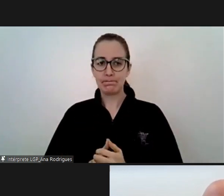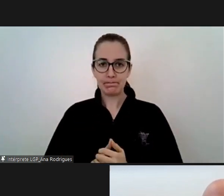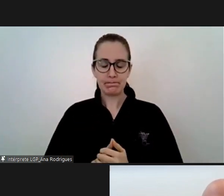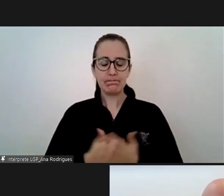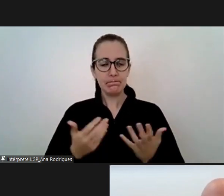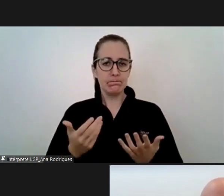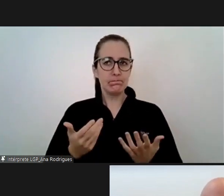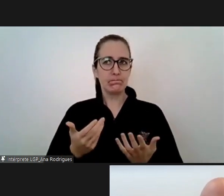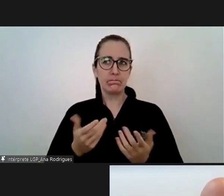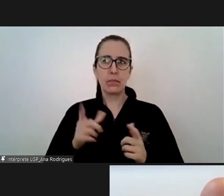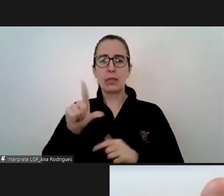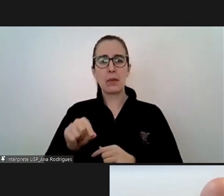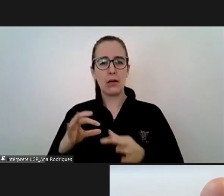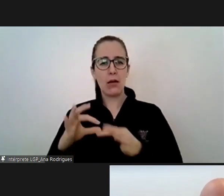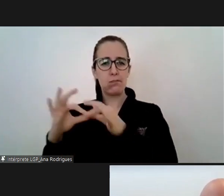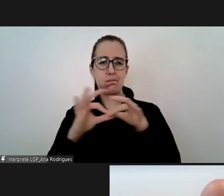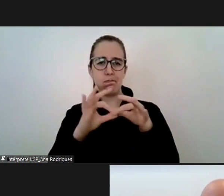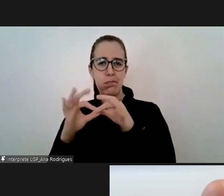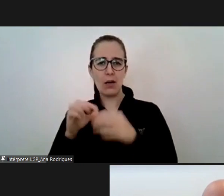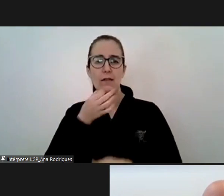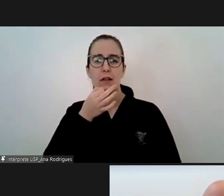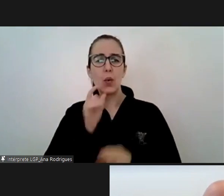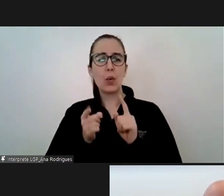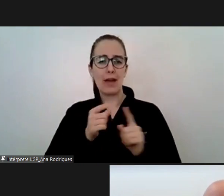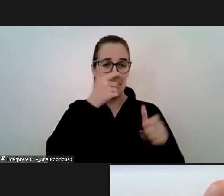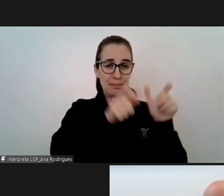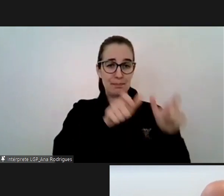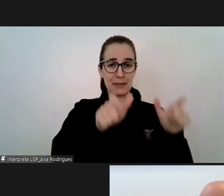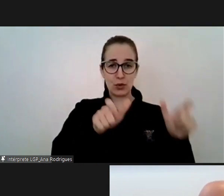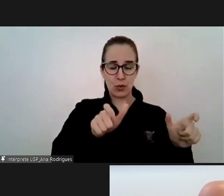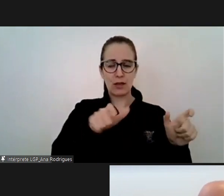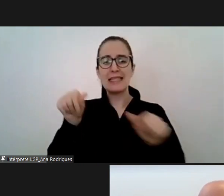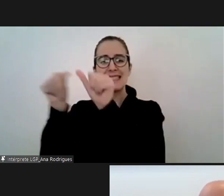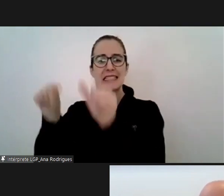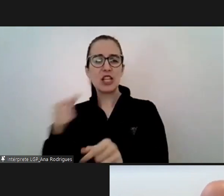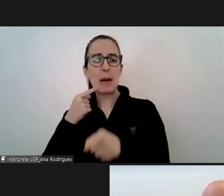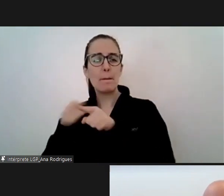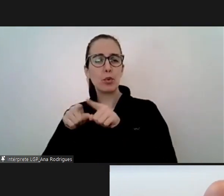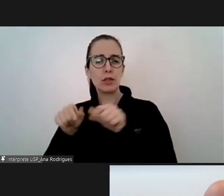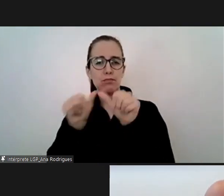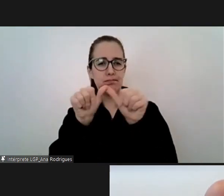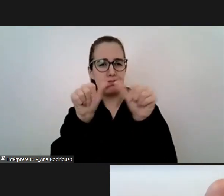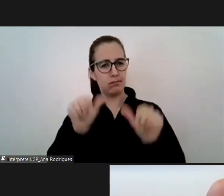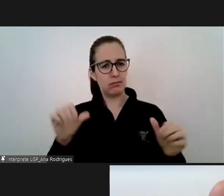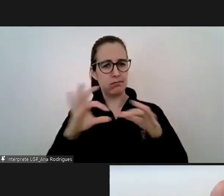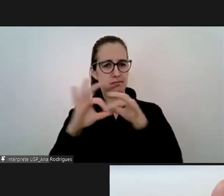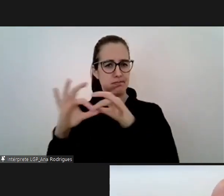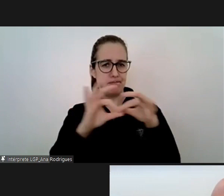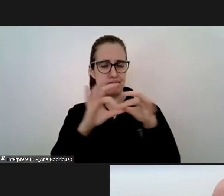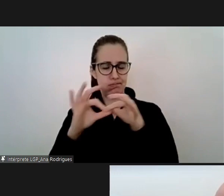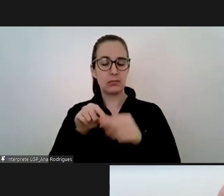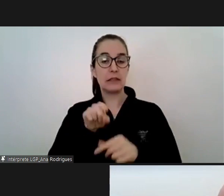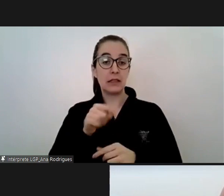neste nexo que ela também falou sobre entre os cidadãos e o sistema político e a democracia a participação